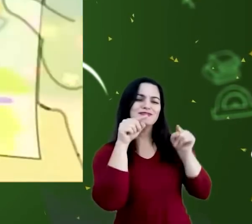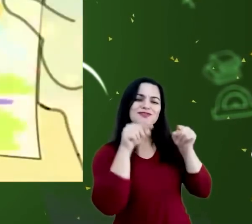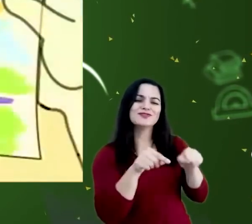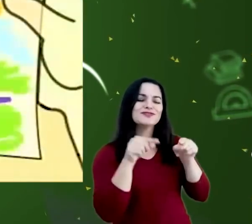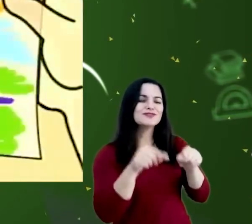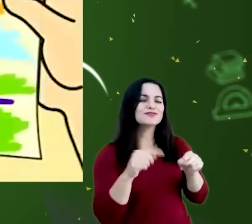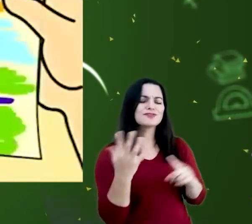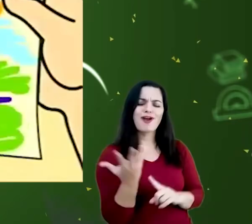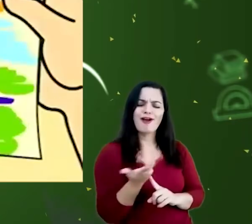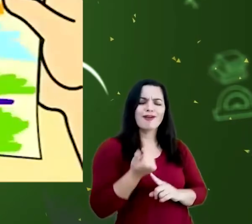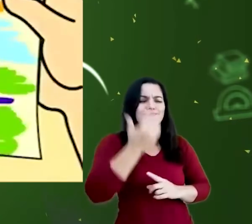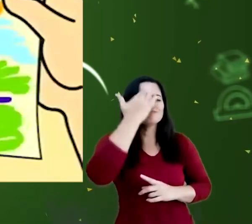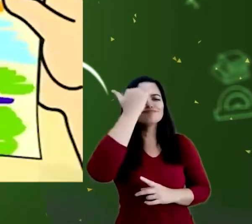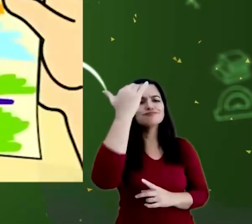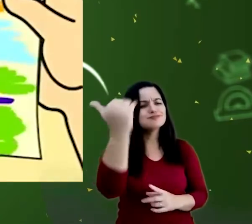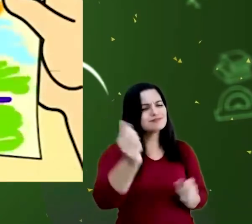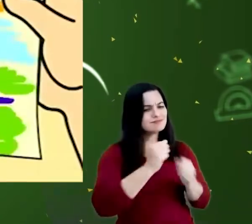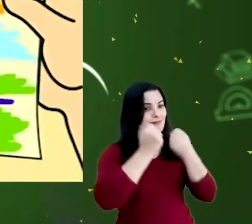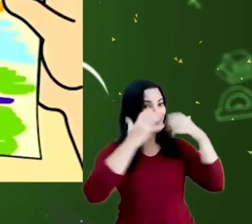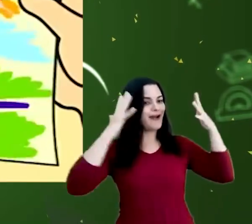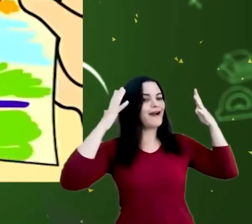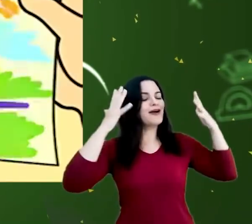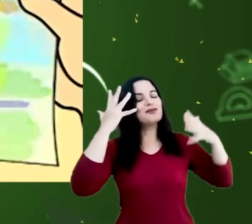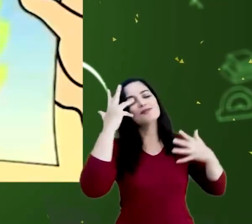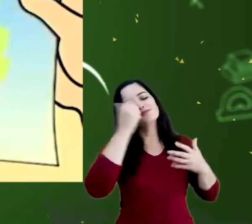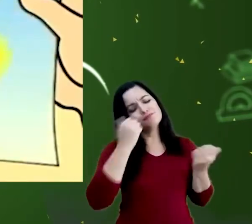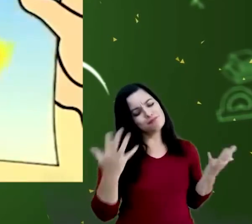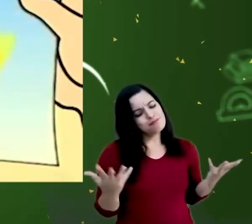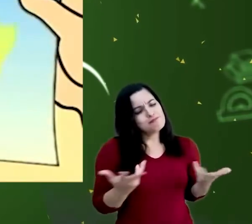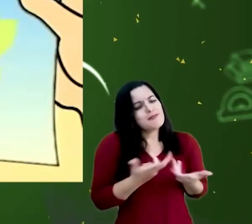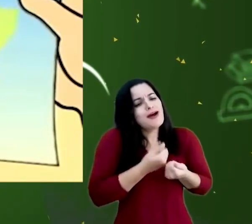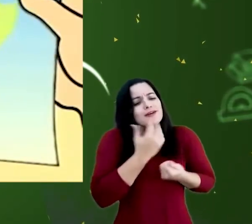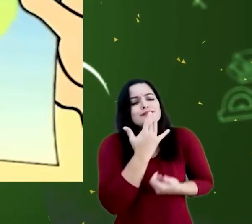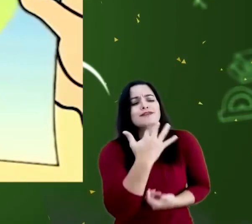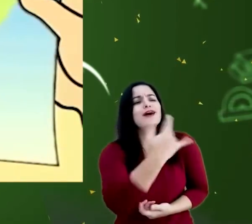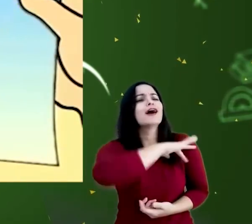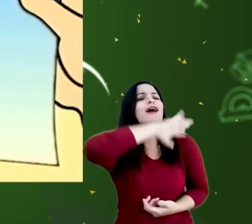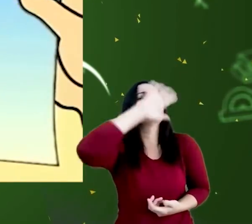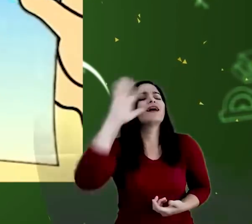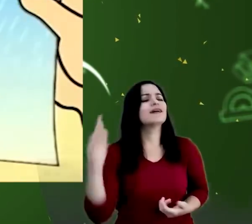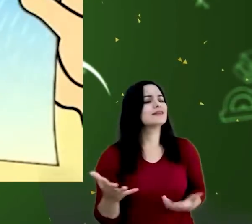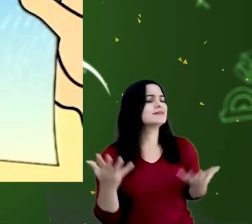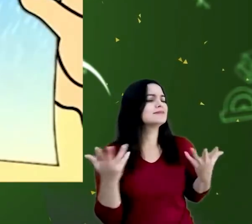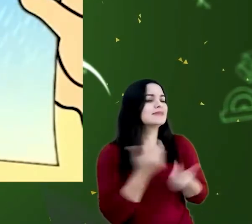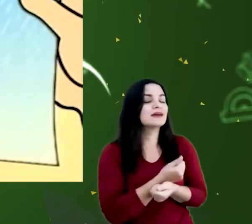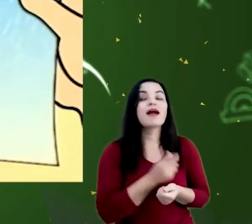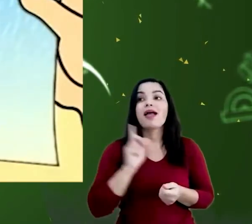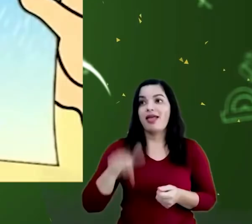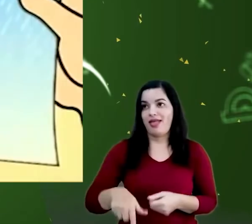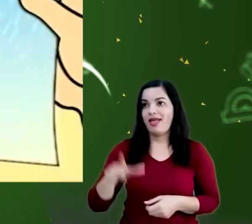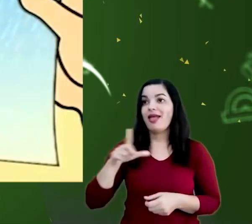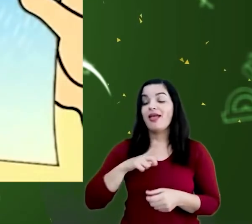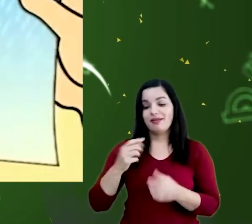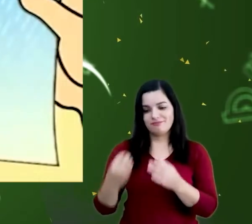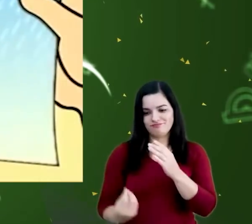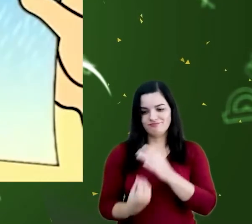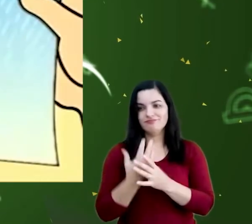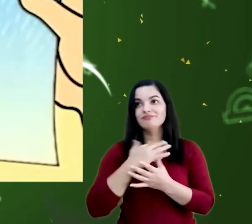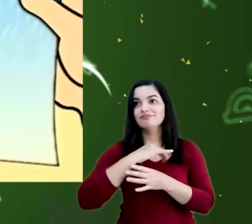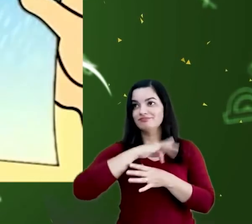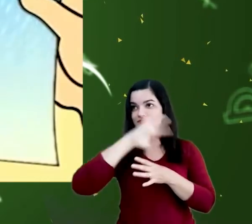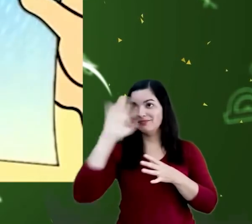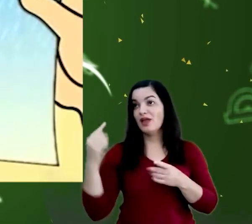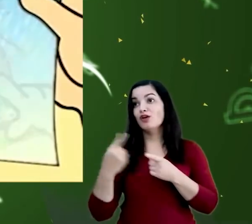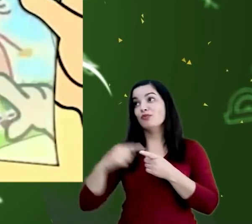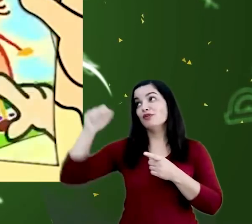iluminada. O arco-íris está maravilhoso. É, ele apareceu por causa da luz branca do sol, que bateu nas